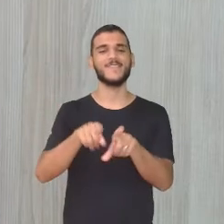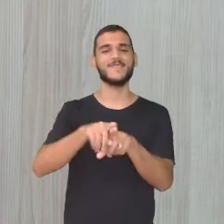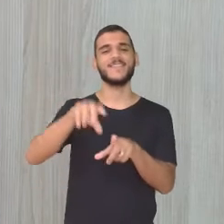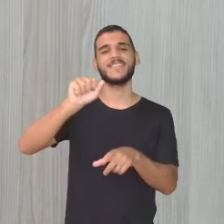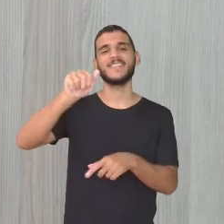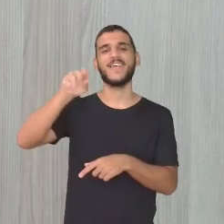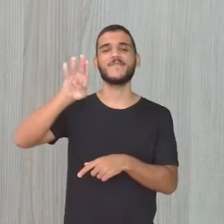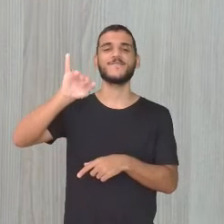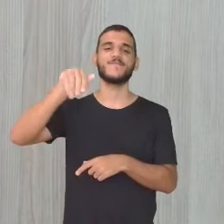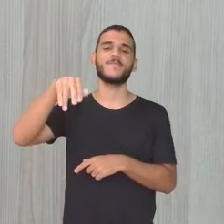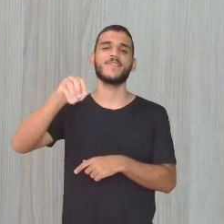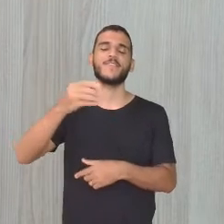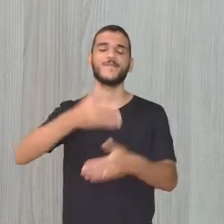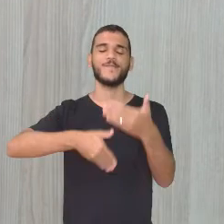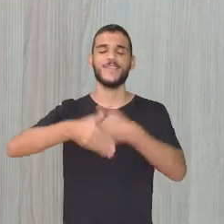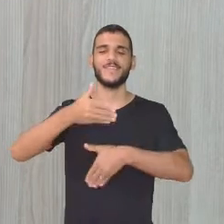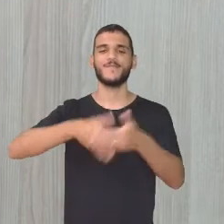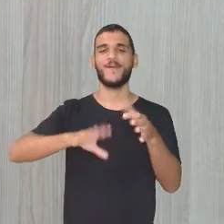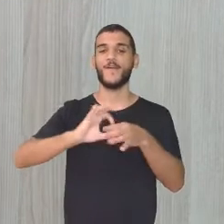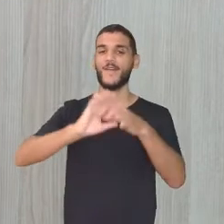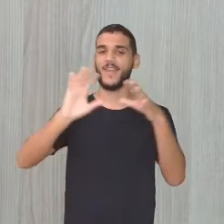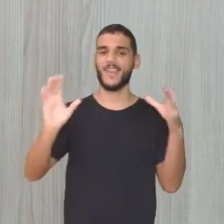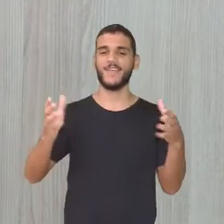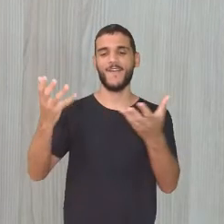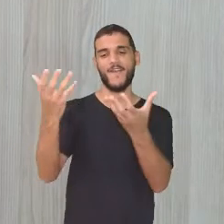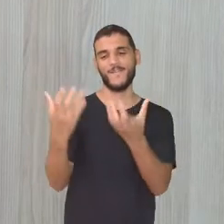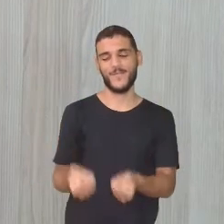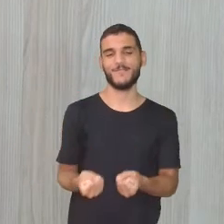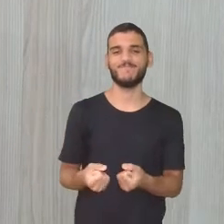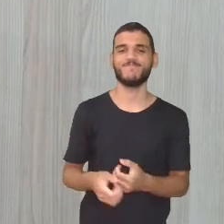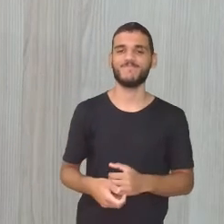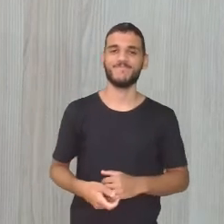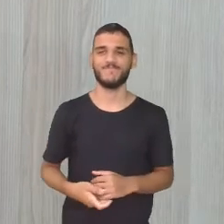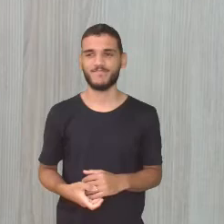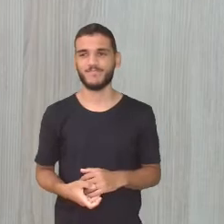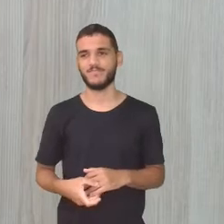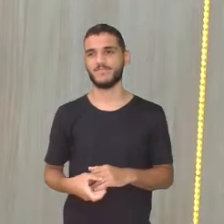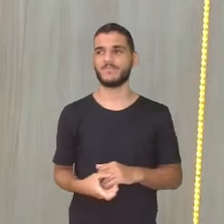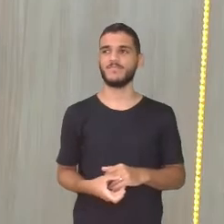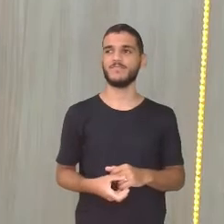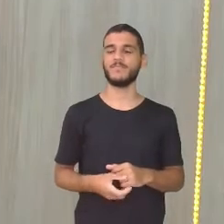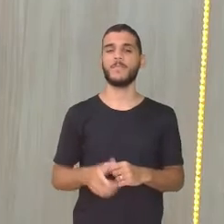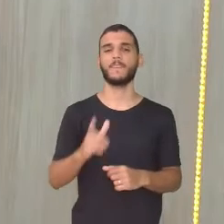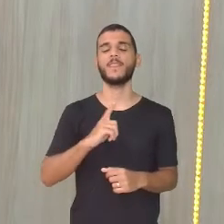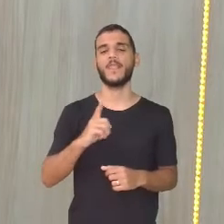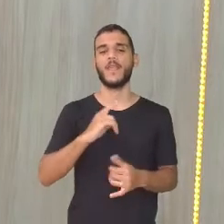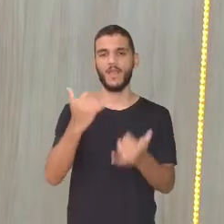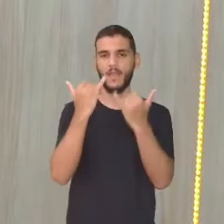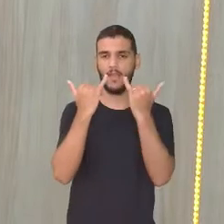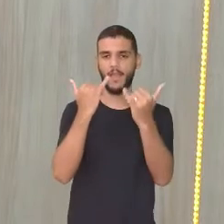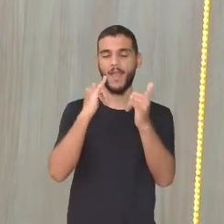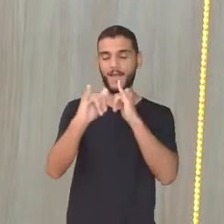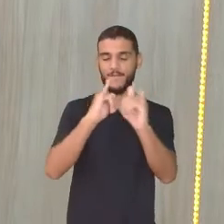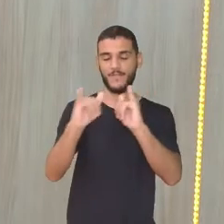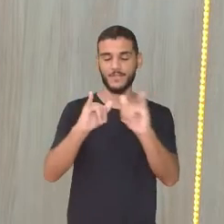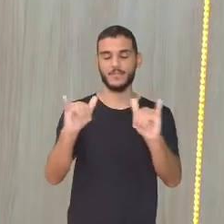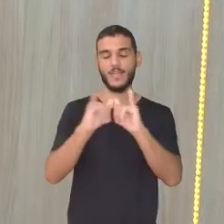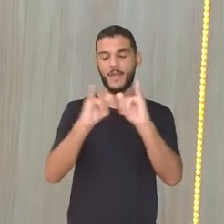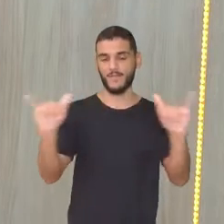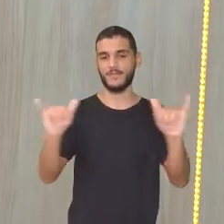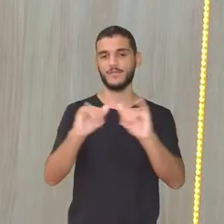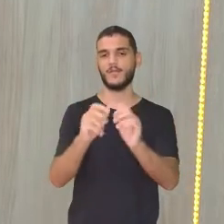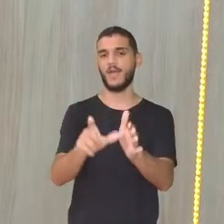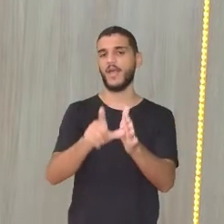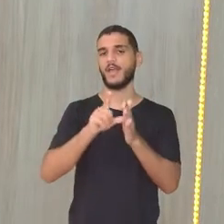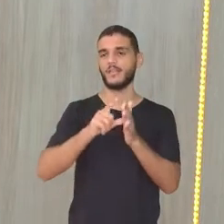aula. Estamos aqui à disposição. Vamos nessa, professor? Vamos embora. Tem mais alguns recadinhos, hein? O primeiro deles